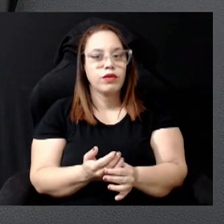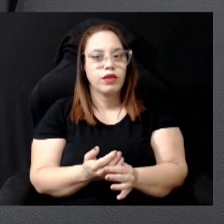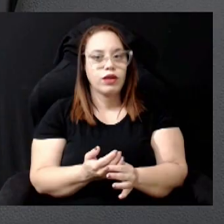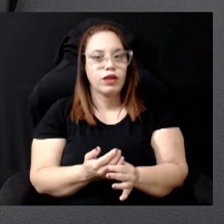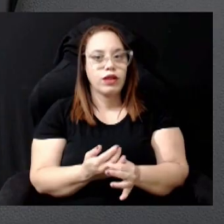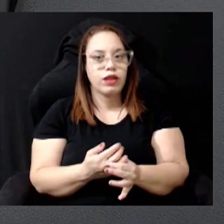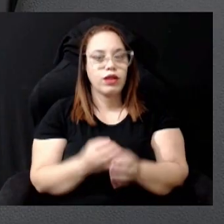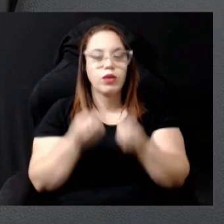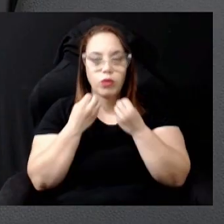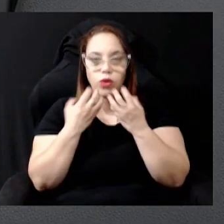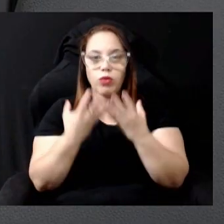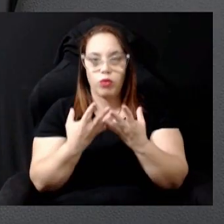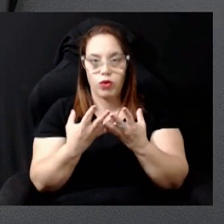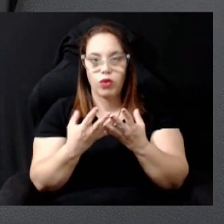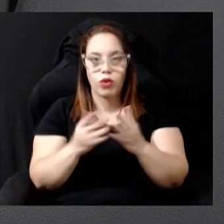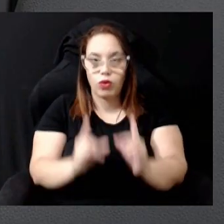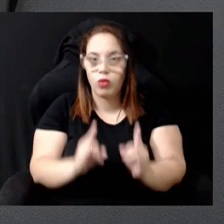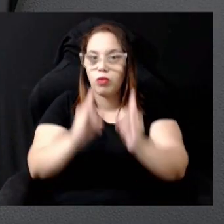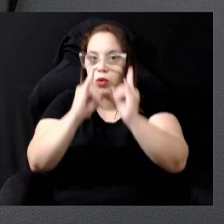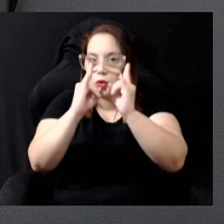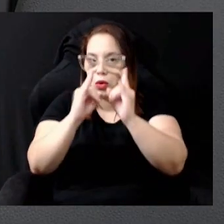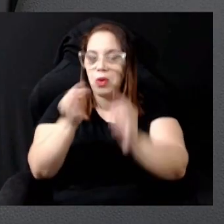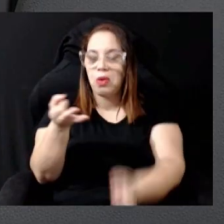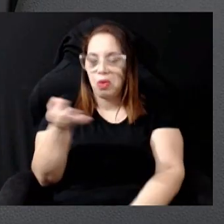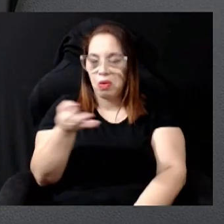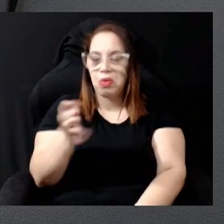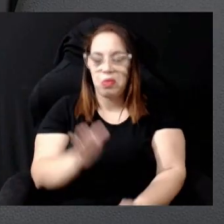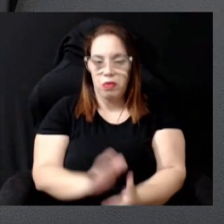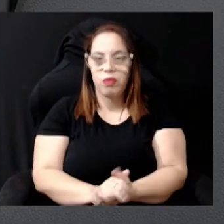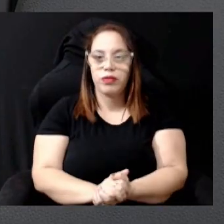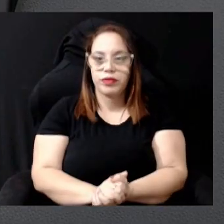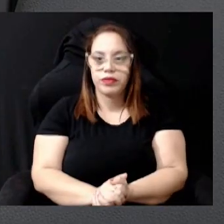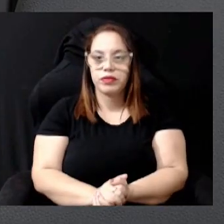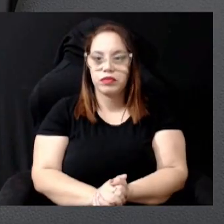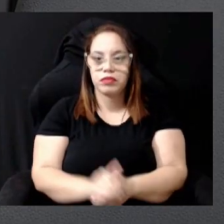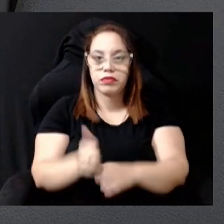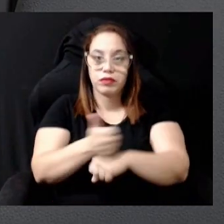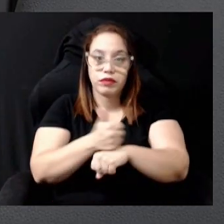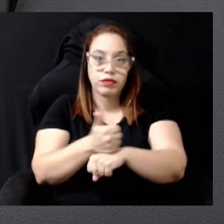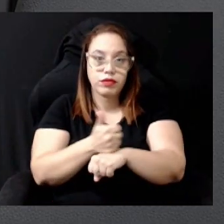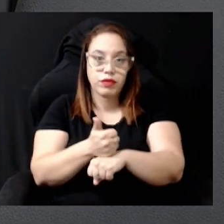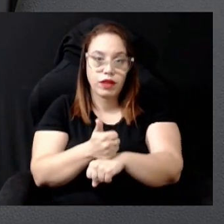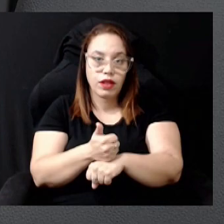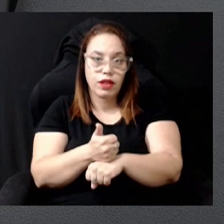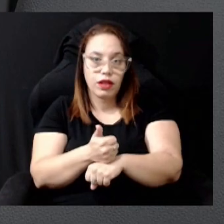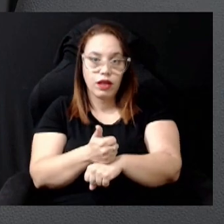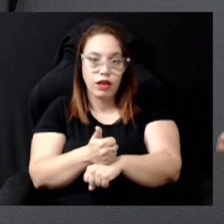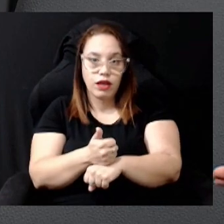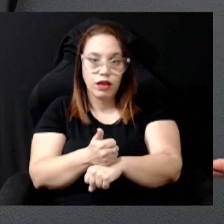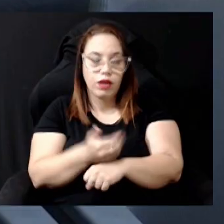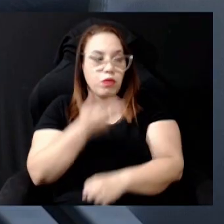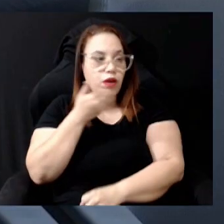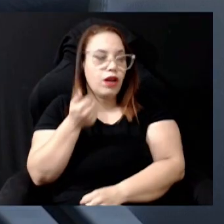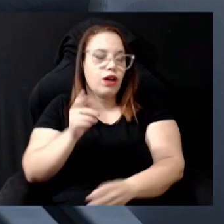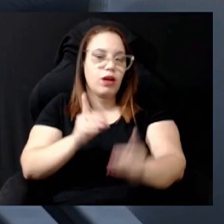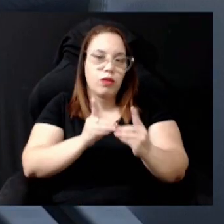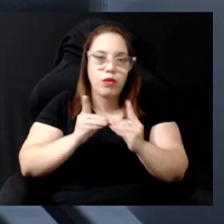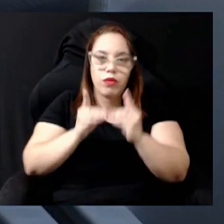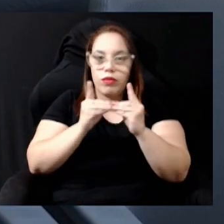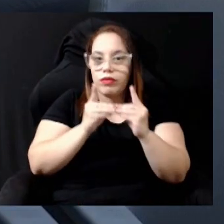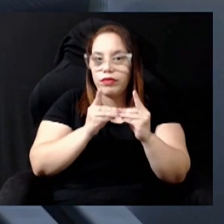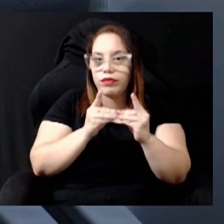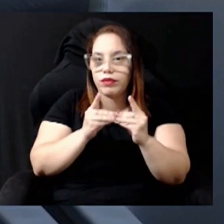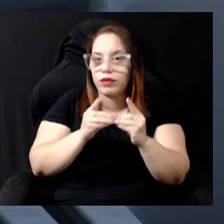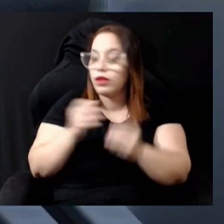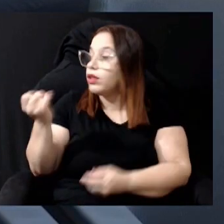o prédio. Agora ter mais profissionais, mais equipes para atender melhor a população. Mas isso foi uma luta muito importante. E eu imagino